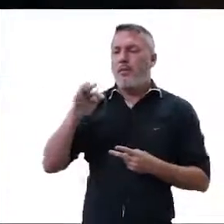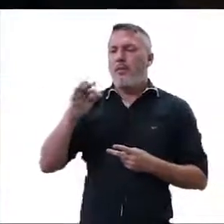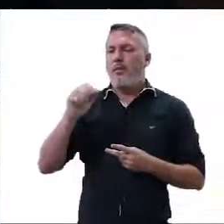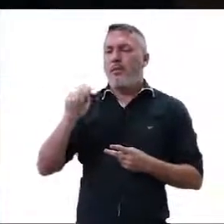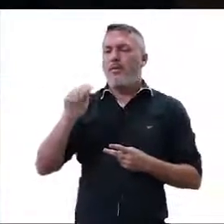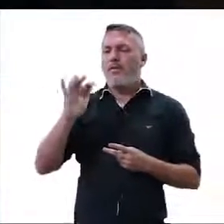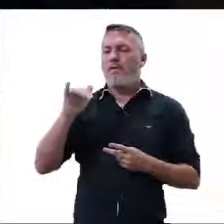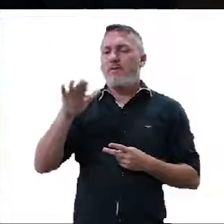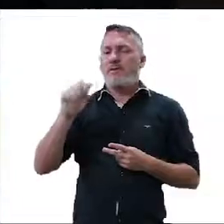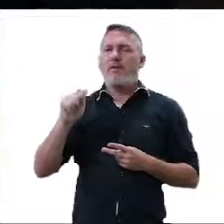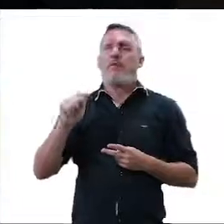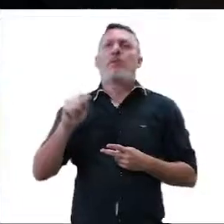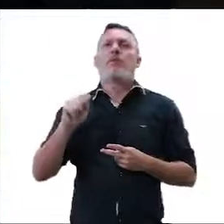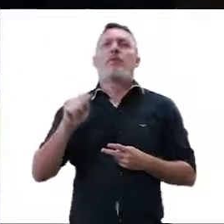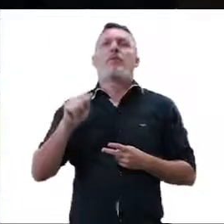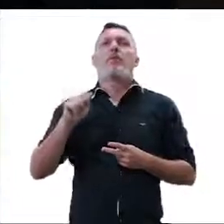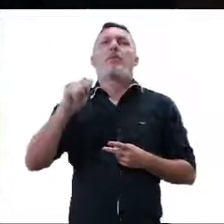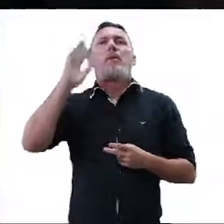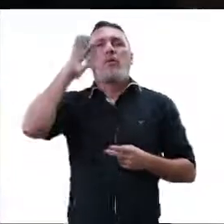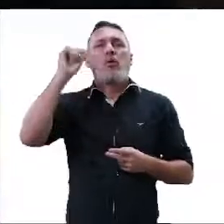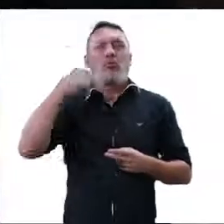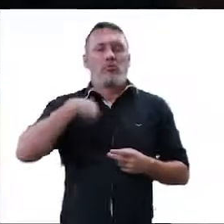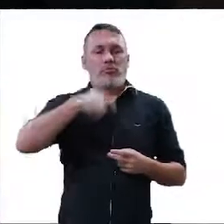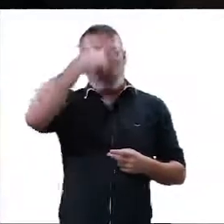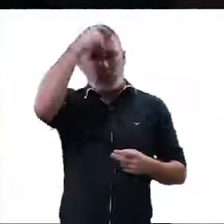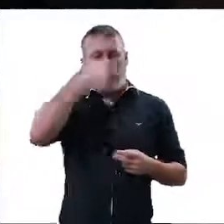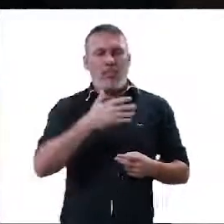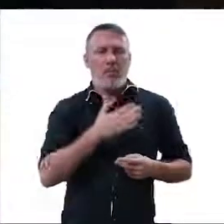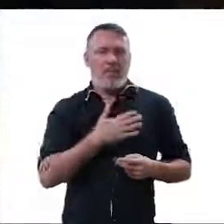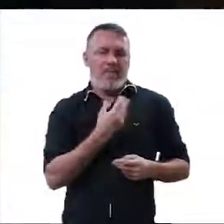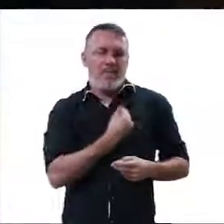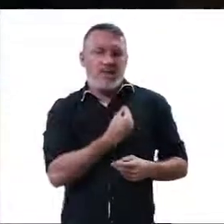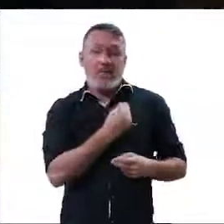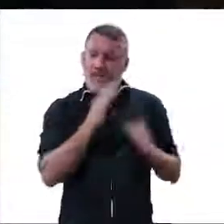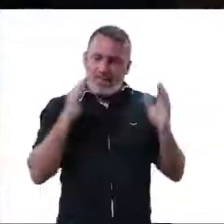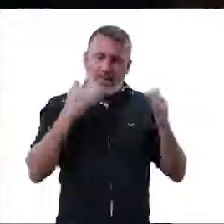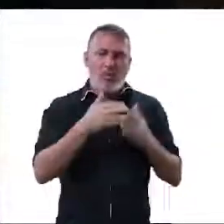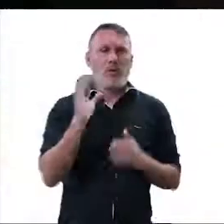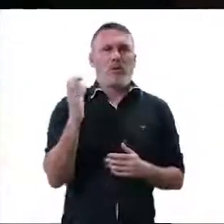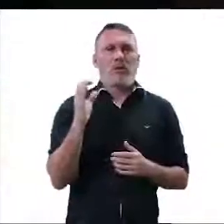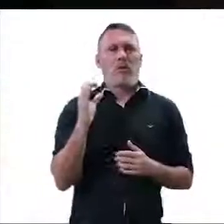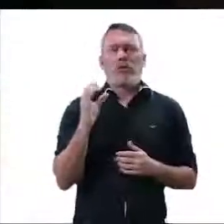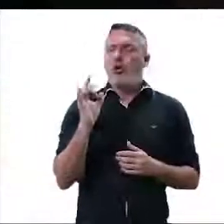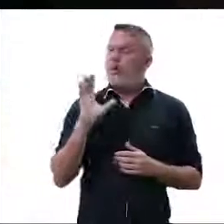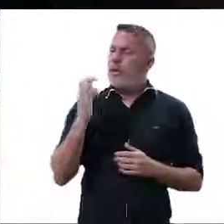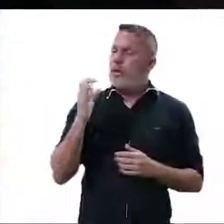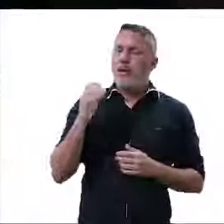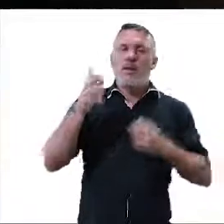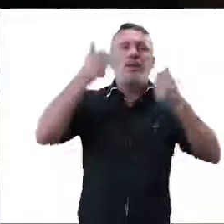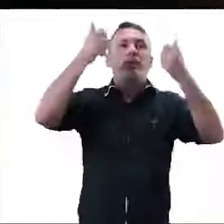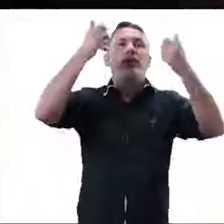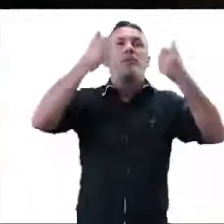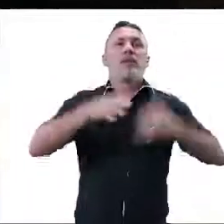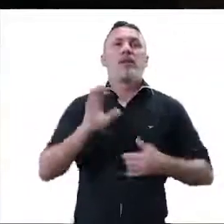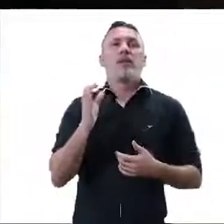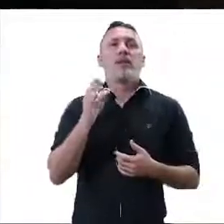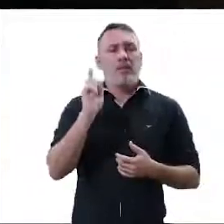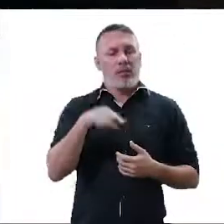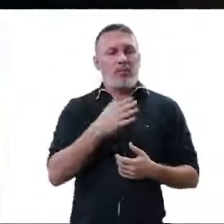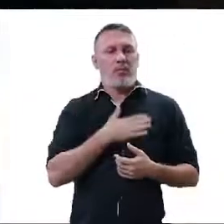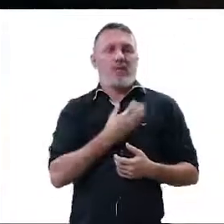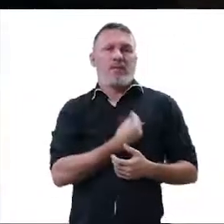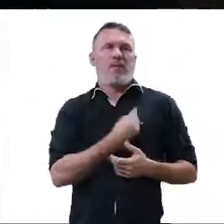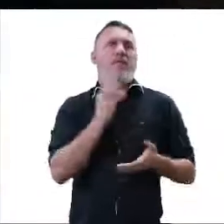existência única e exclusivamente pela ciência. Então, a ciência vai ser a única forma de explicação dessa realidade